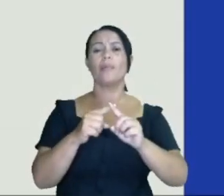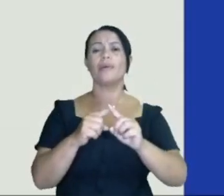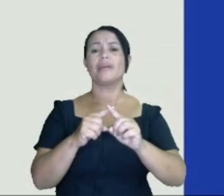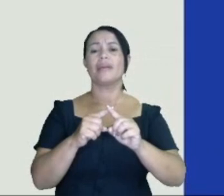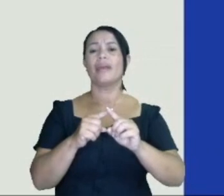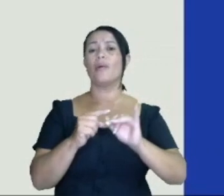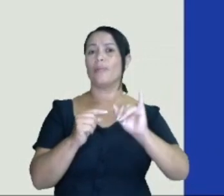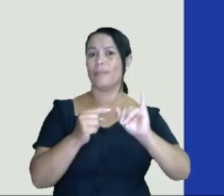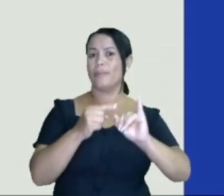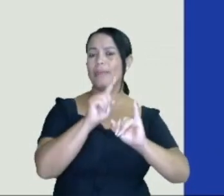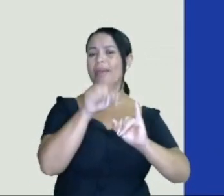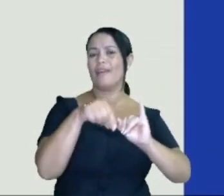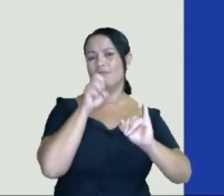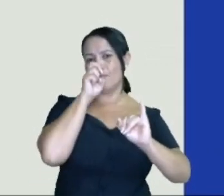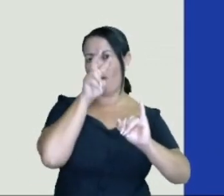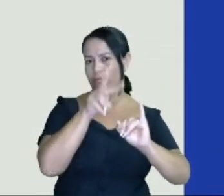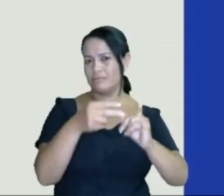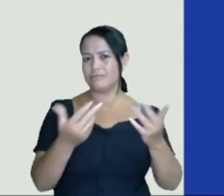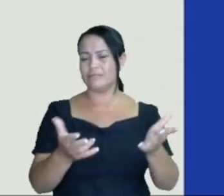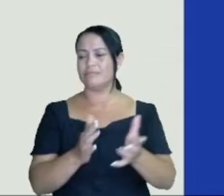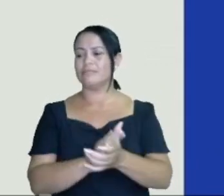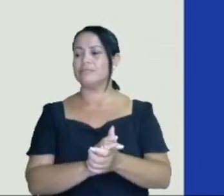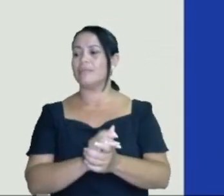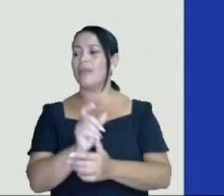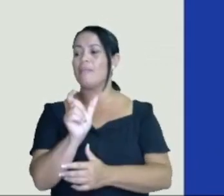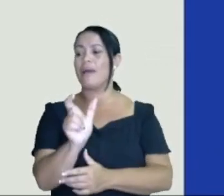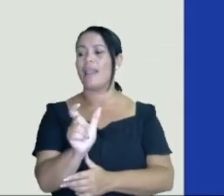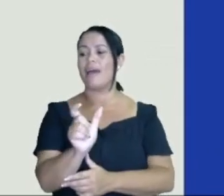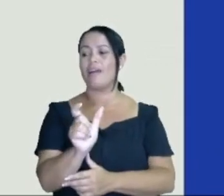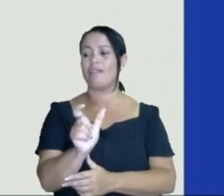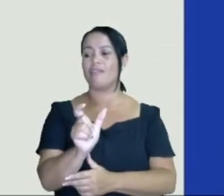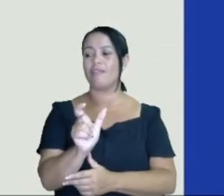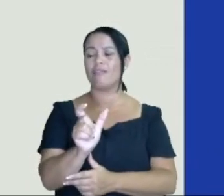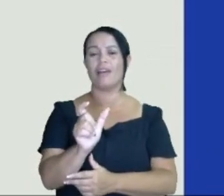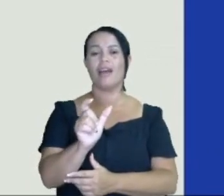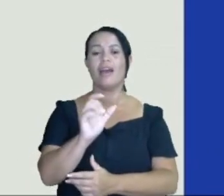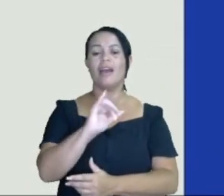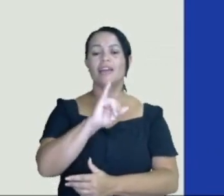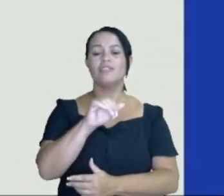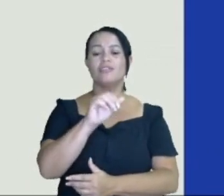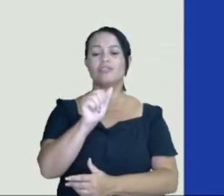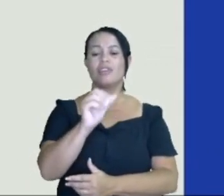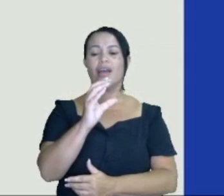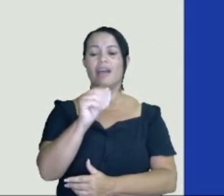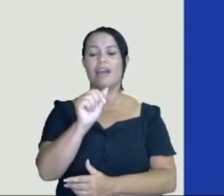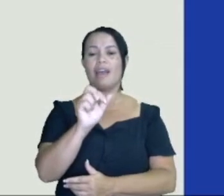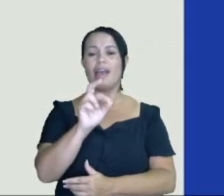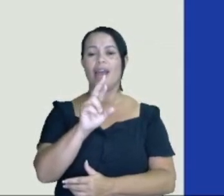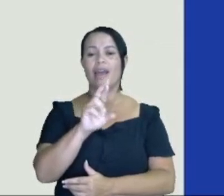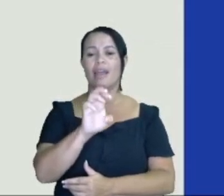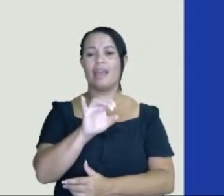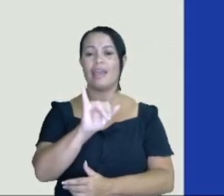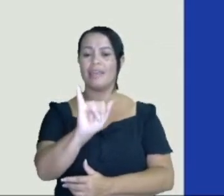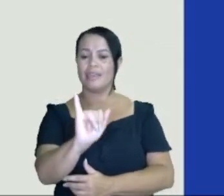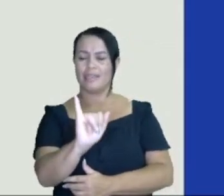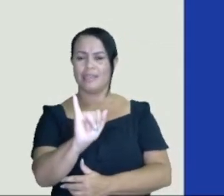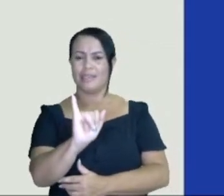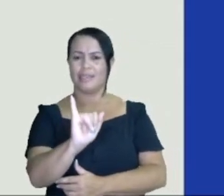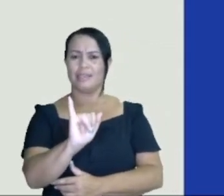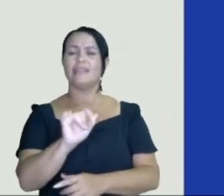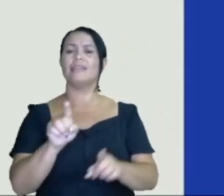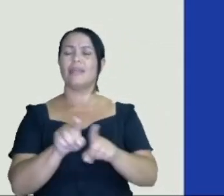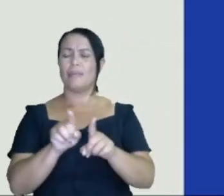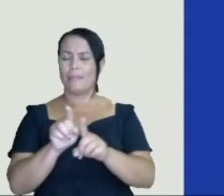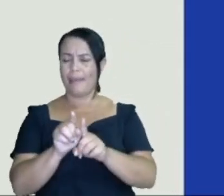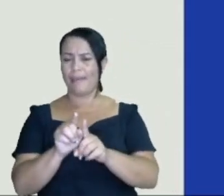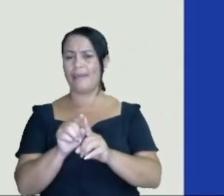uma palavra tônica. E a palavra também jacareí. Se